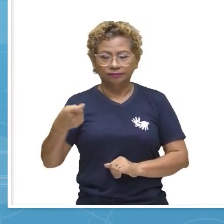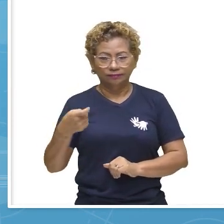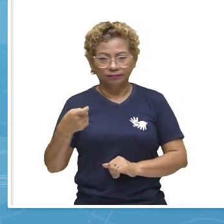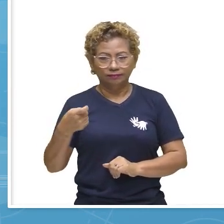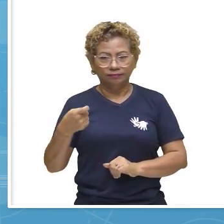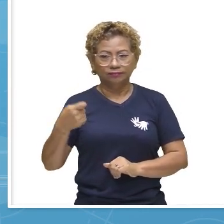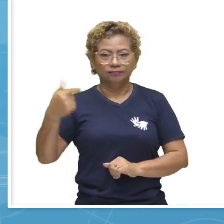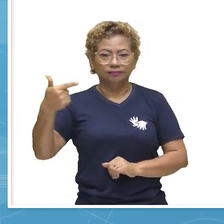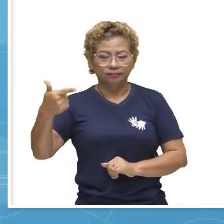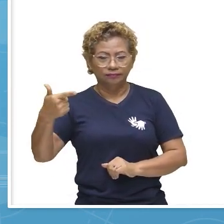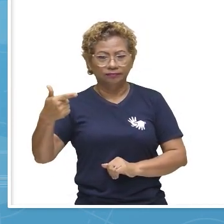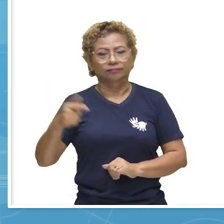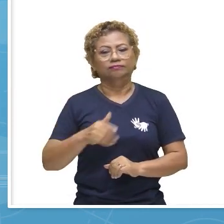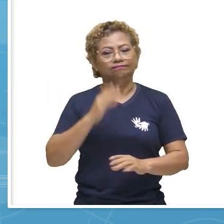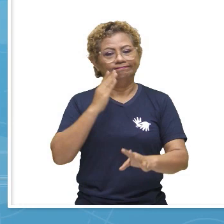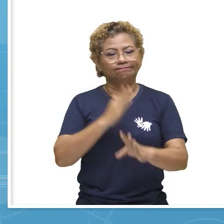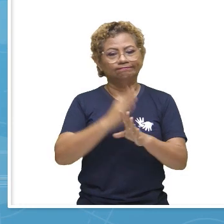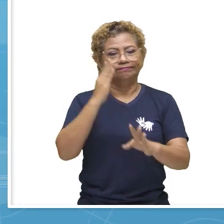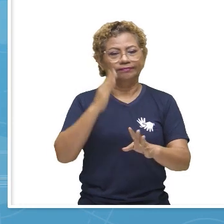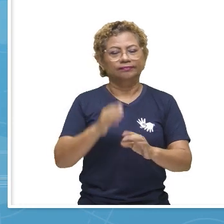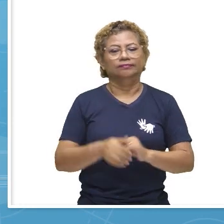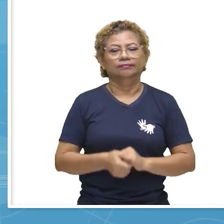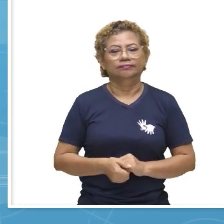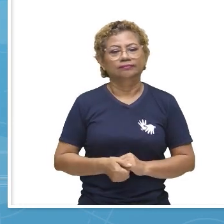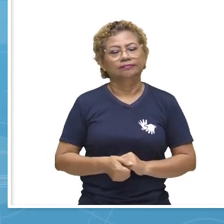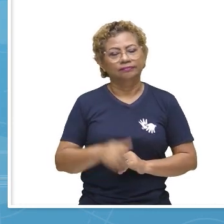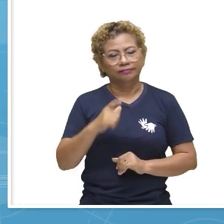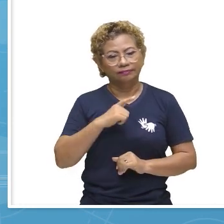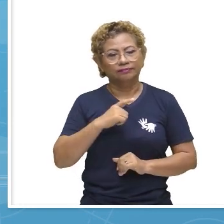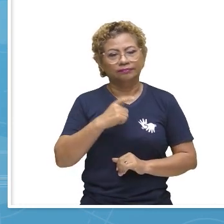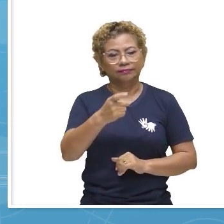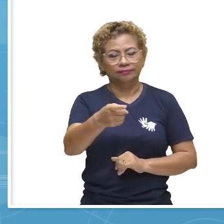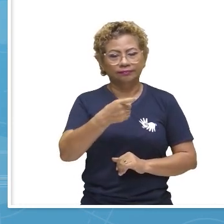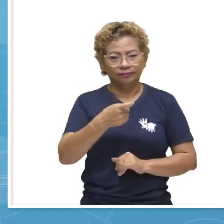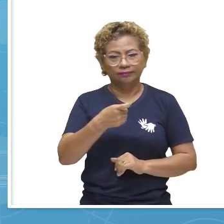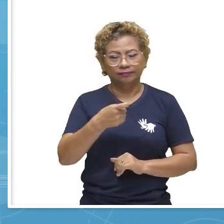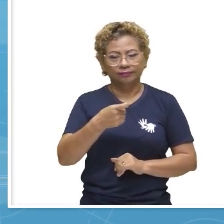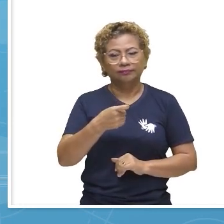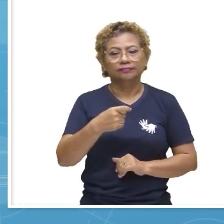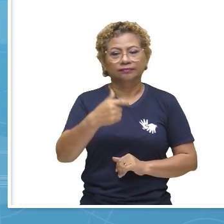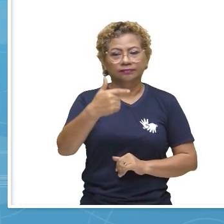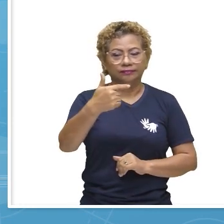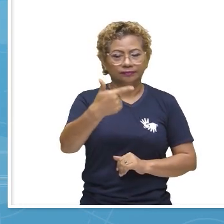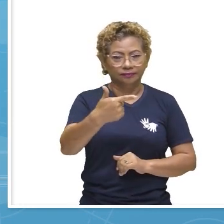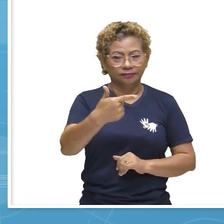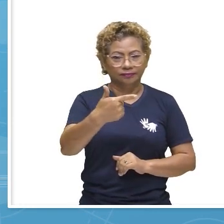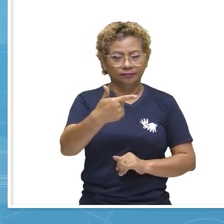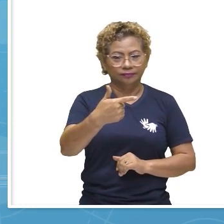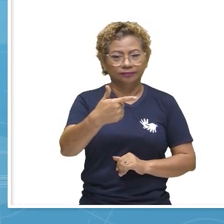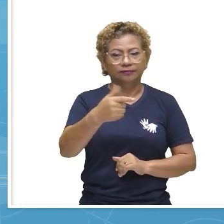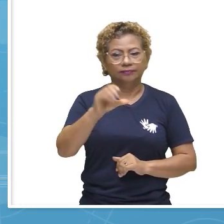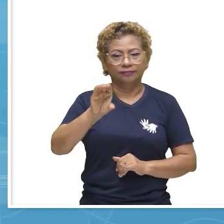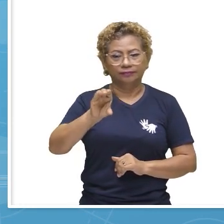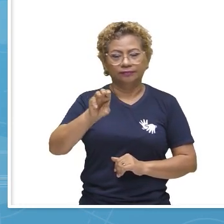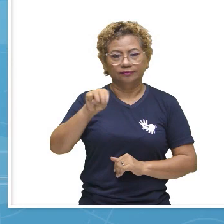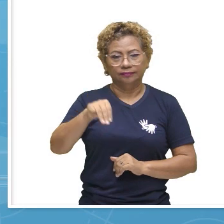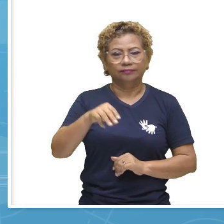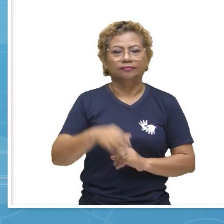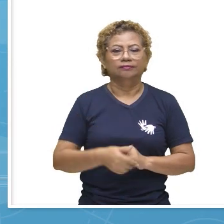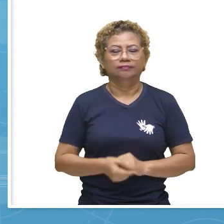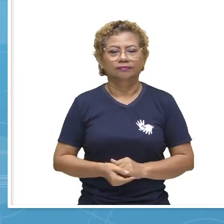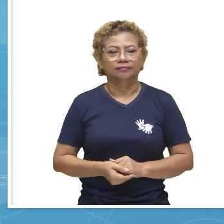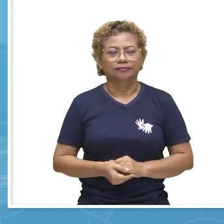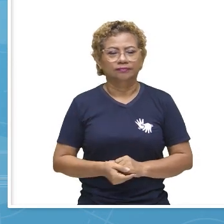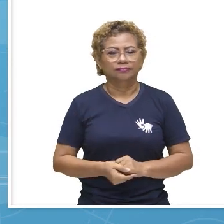medida negativa, então só pode ser 2 centímetros, muito bem. E a idade da Juliana? Vamos logo aqui